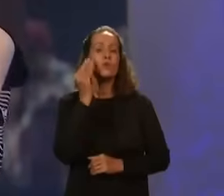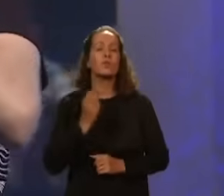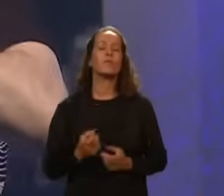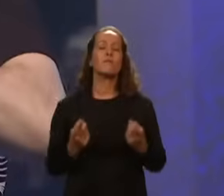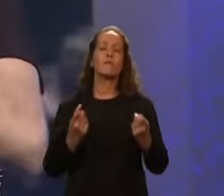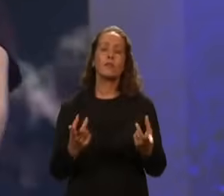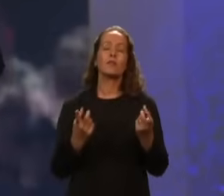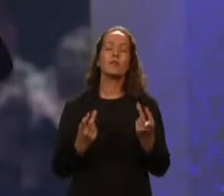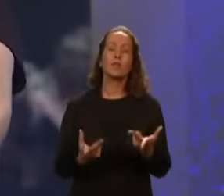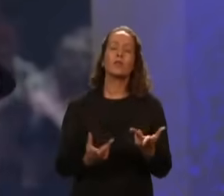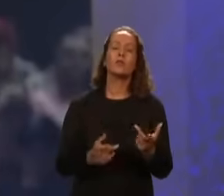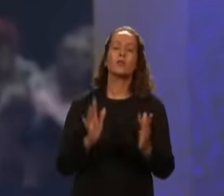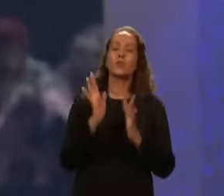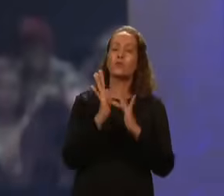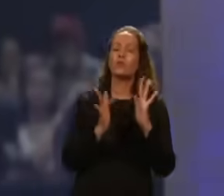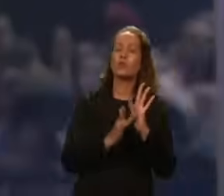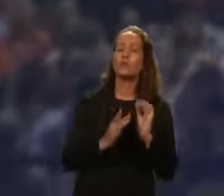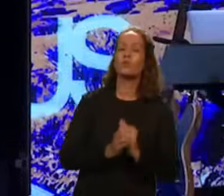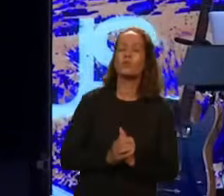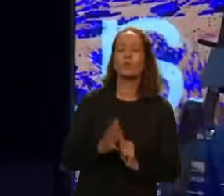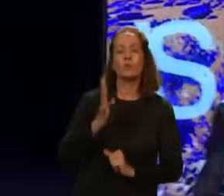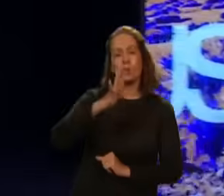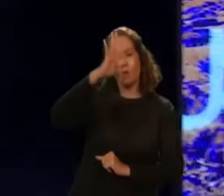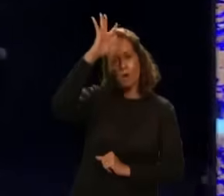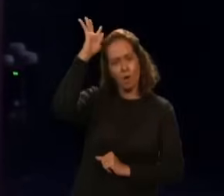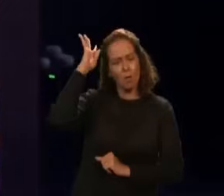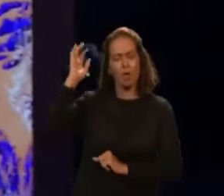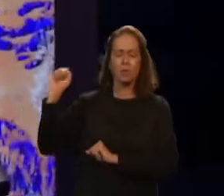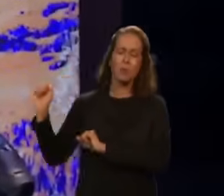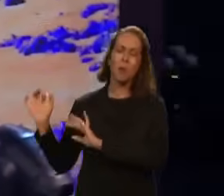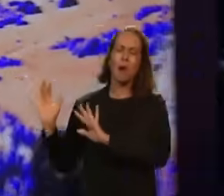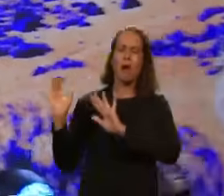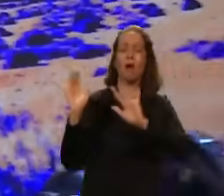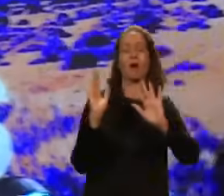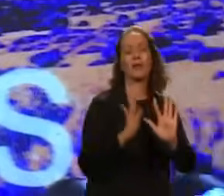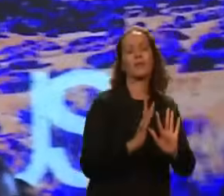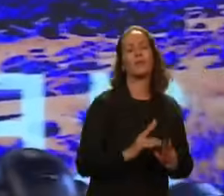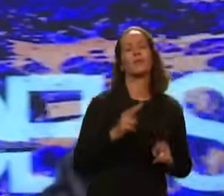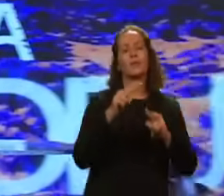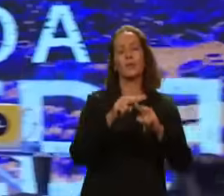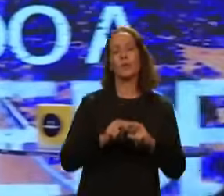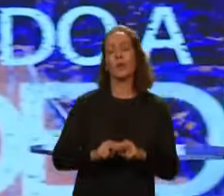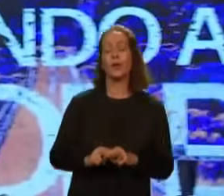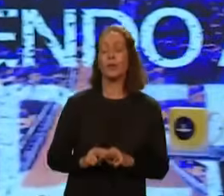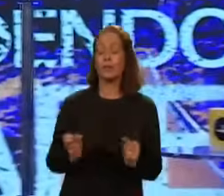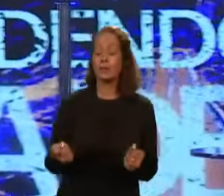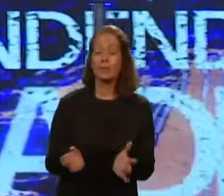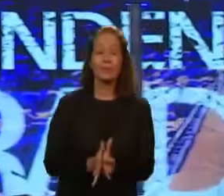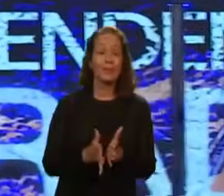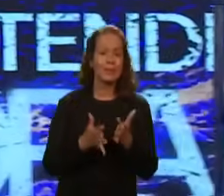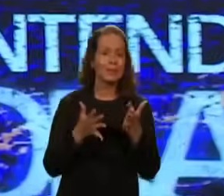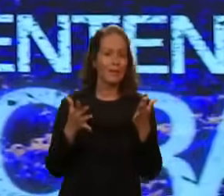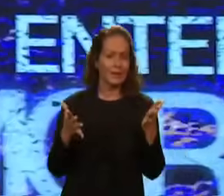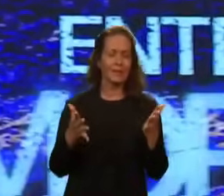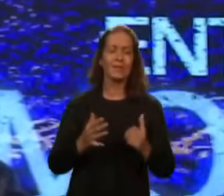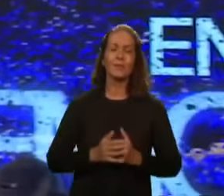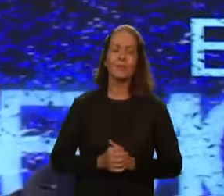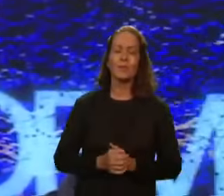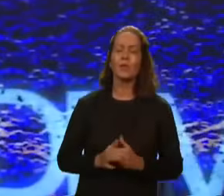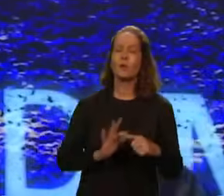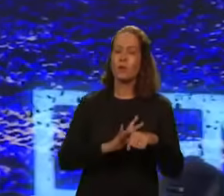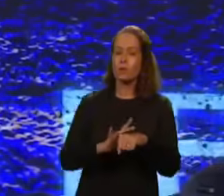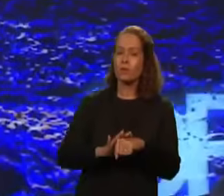Pilatos, venderam, os romanos vieram. Foi esse milagre, a gota. Gente, literalmente a doença de Lázaro